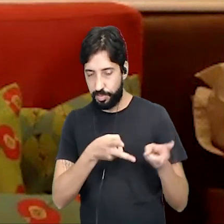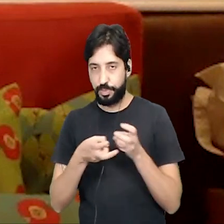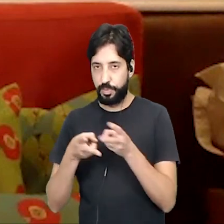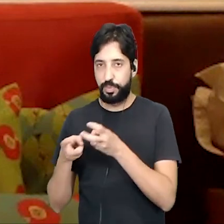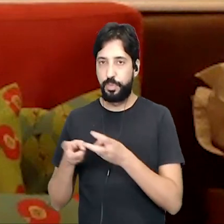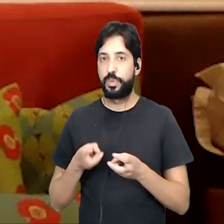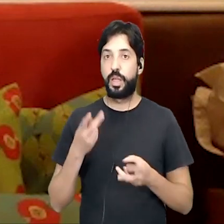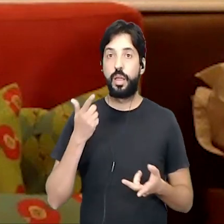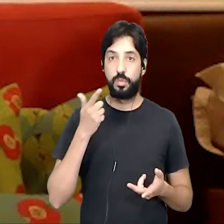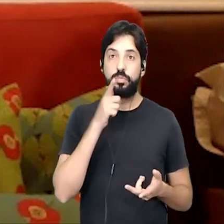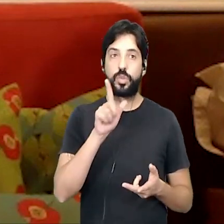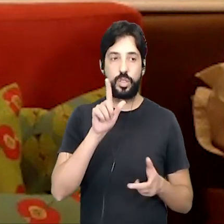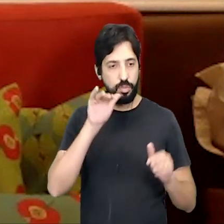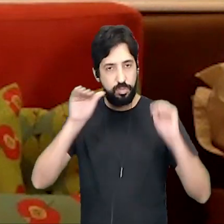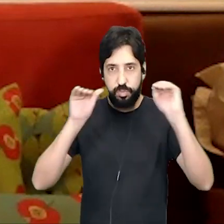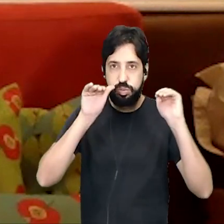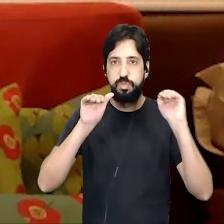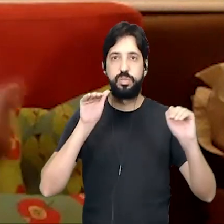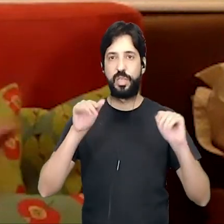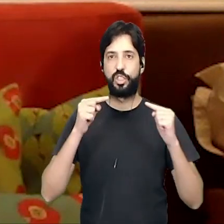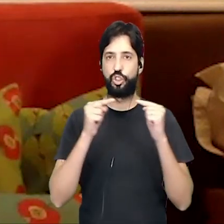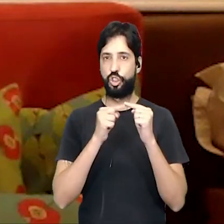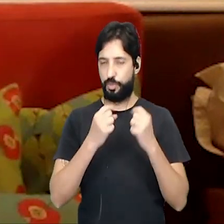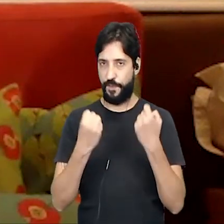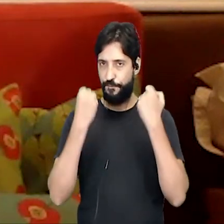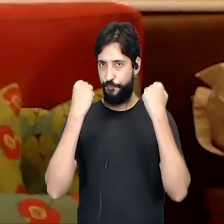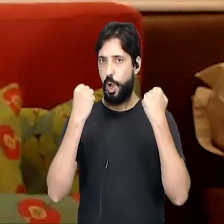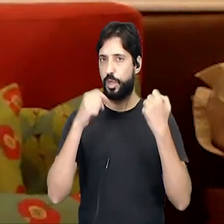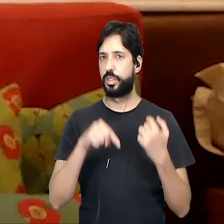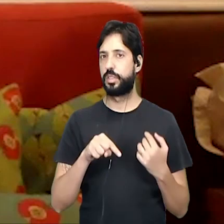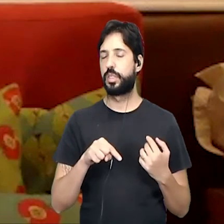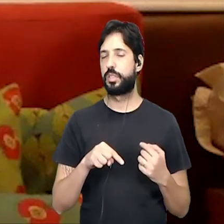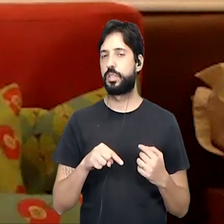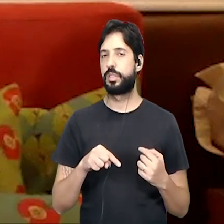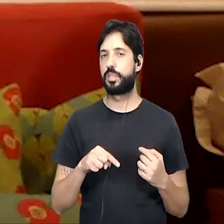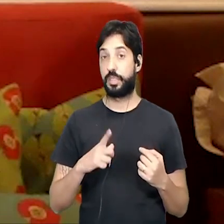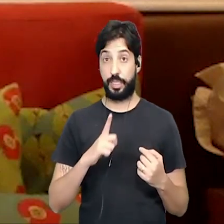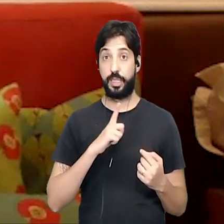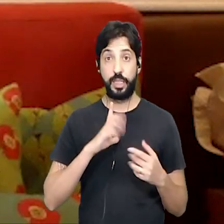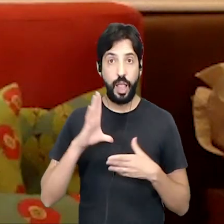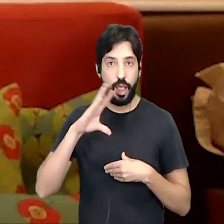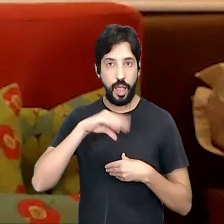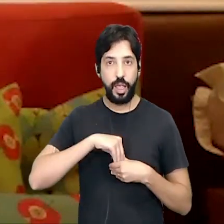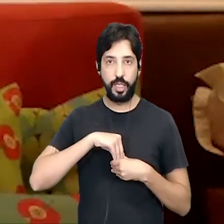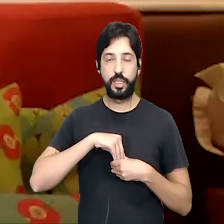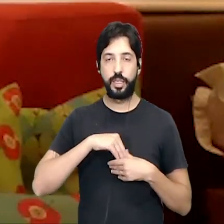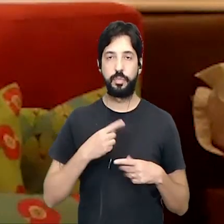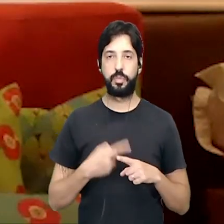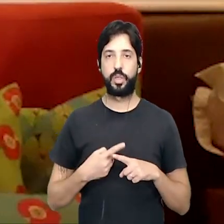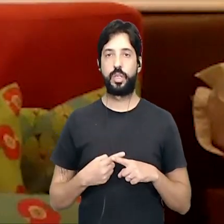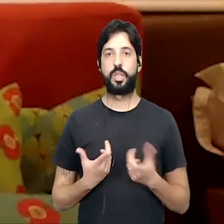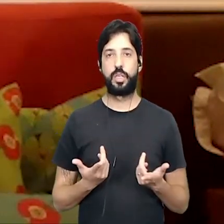esses recursos para poder mobilizar, né, esse tipo de força